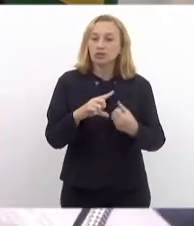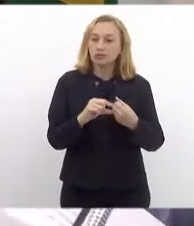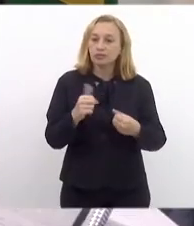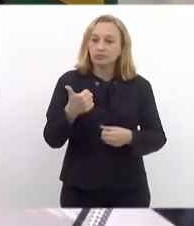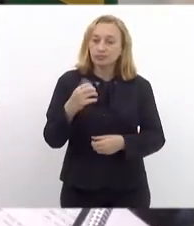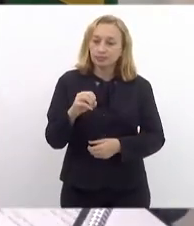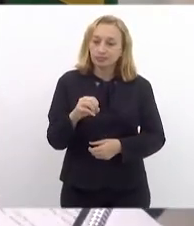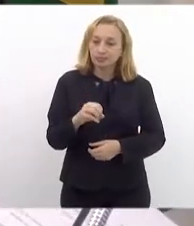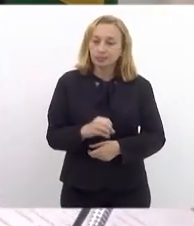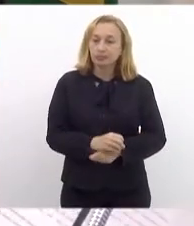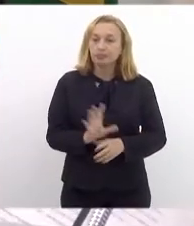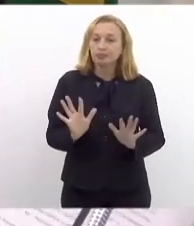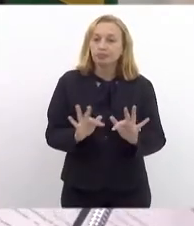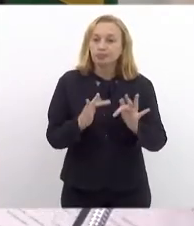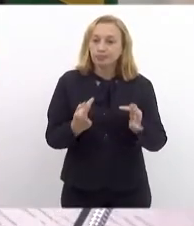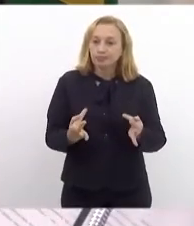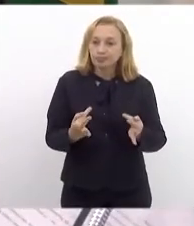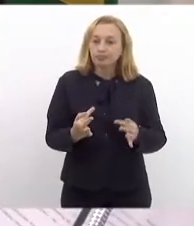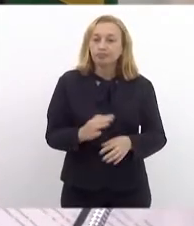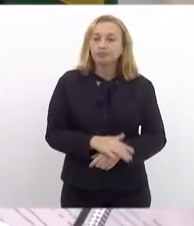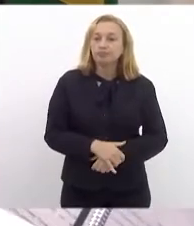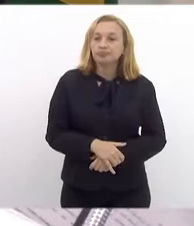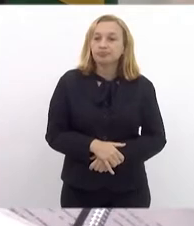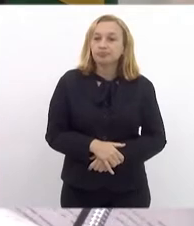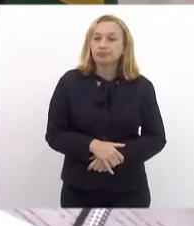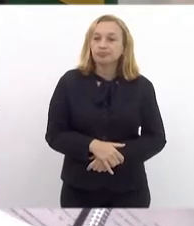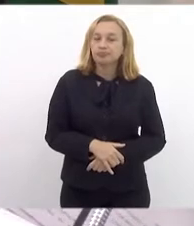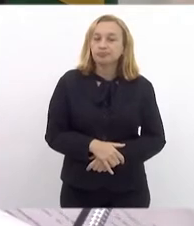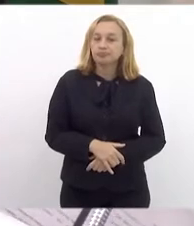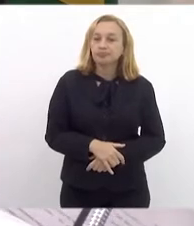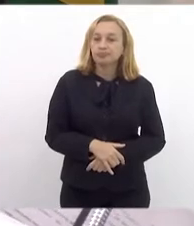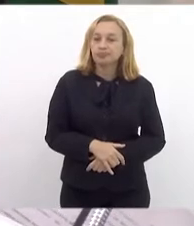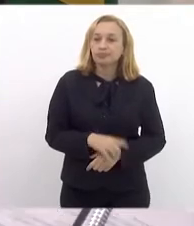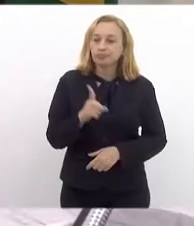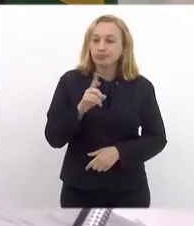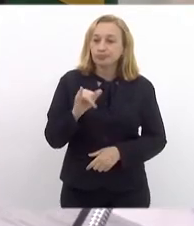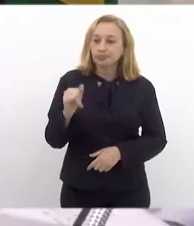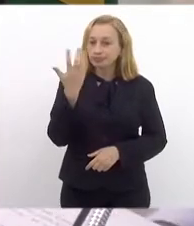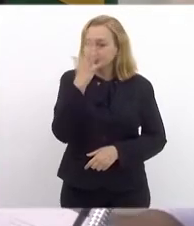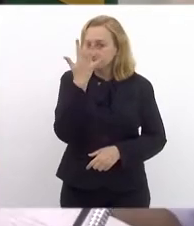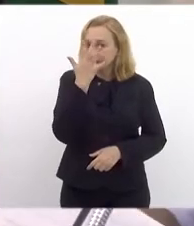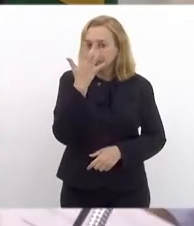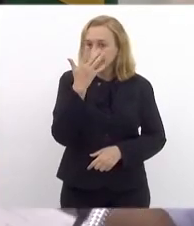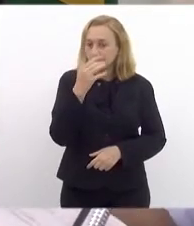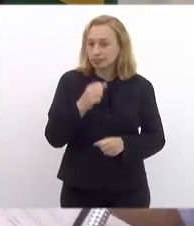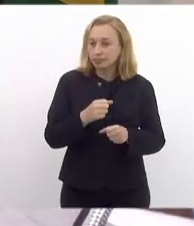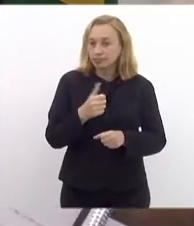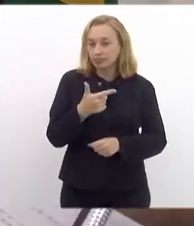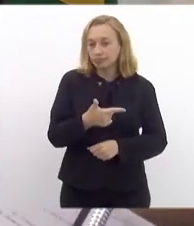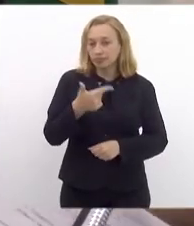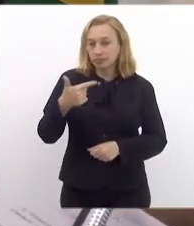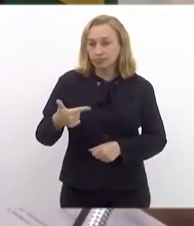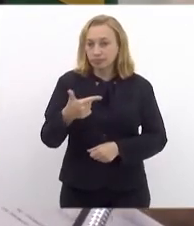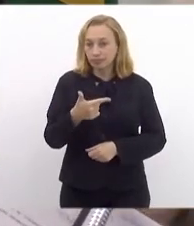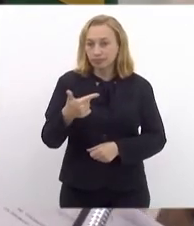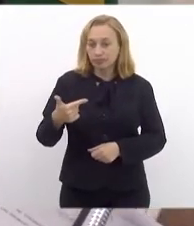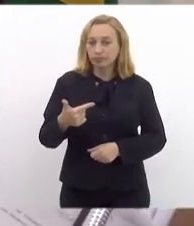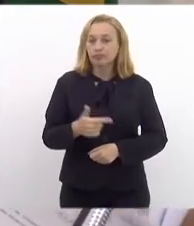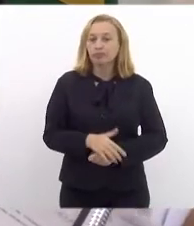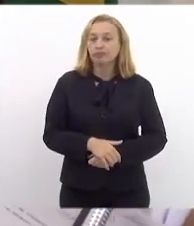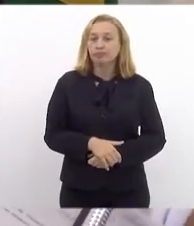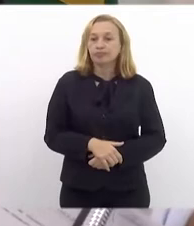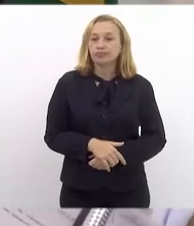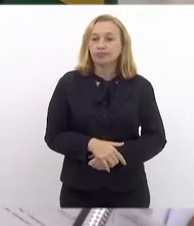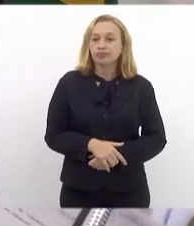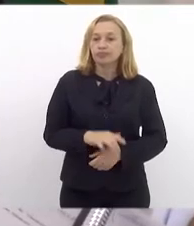que foi simplesmente para explicitar a data de fevereiro de 22 né ele